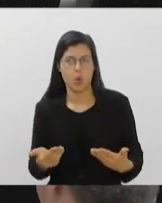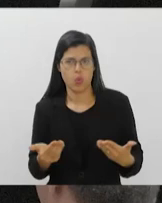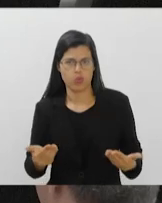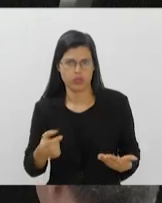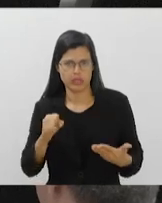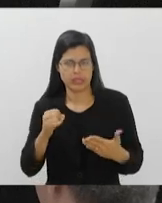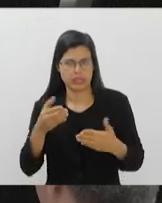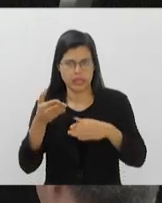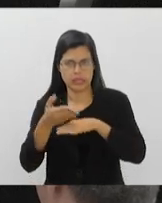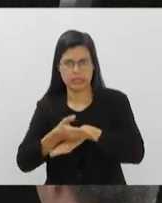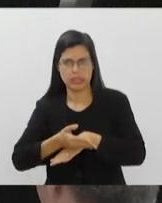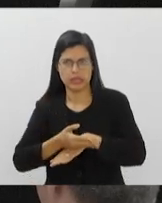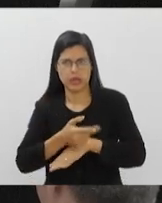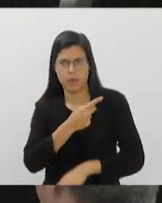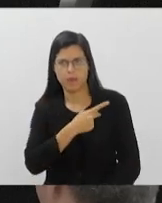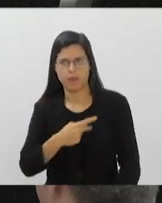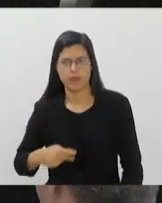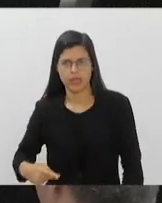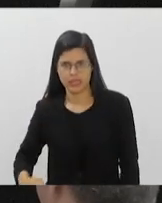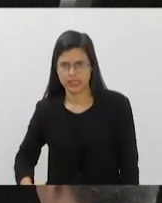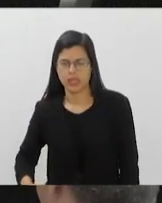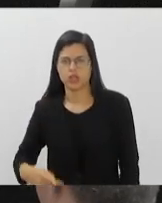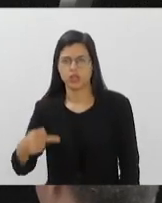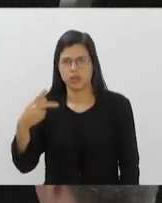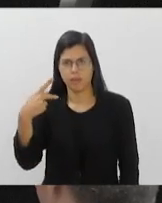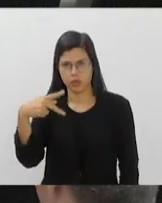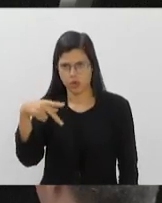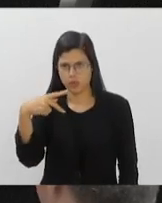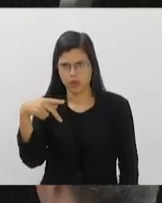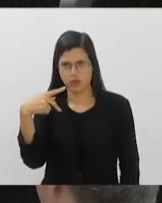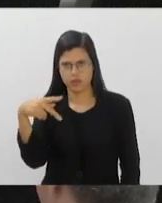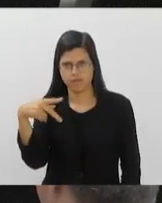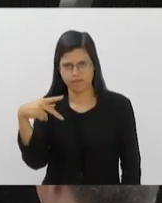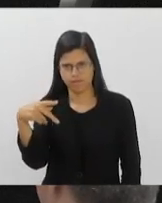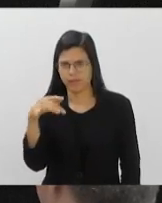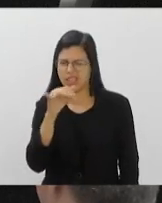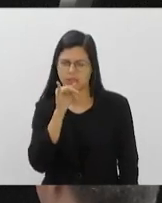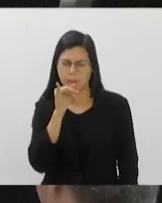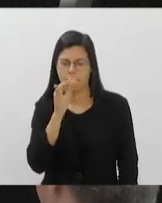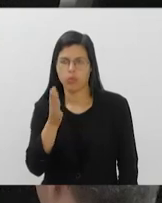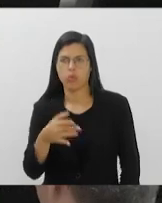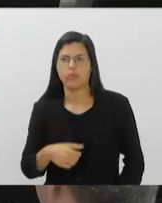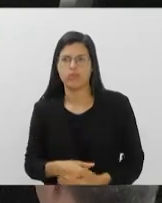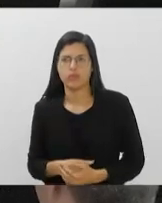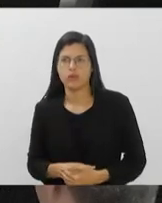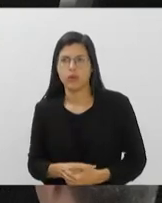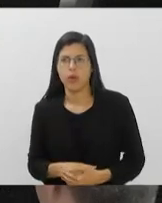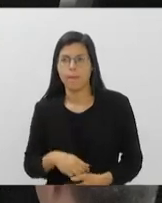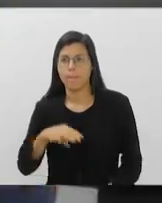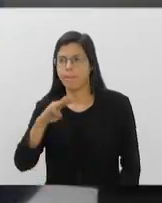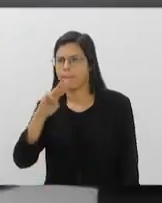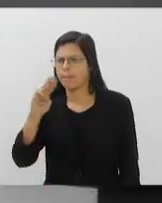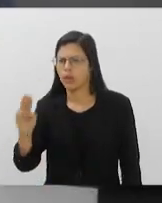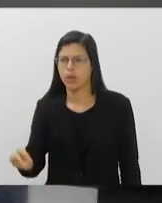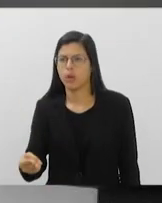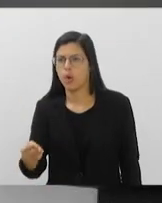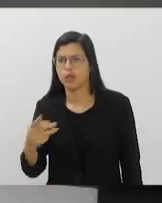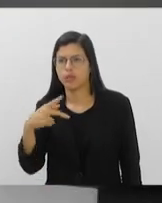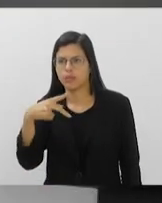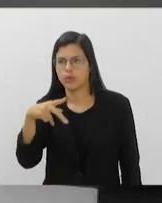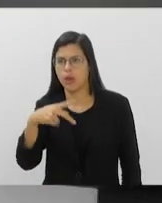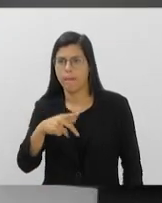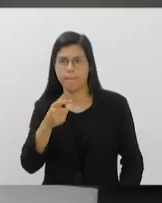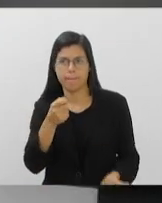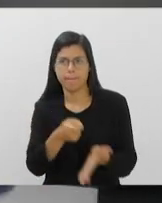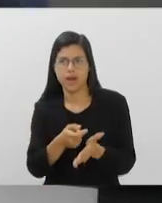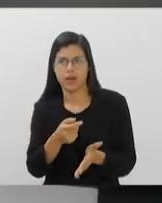aqui o presidente da Petrobras da Petrobras quantos bilhões a Petrobras vai pagar de